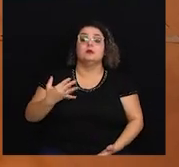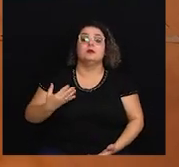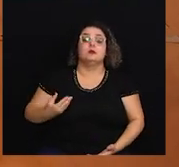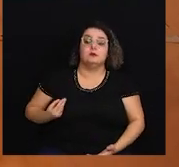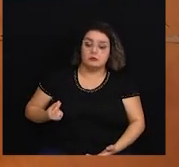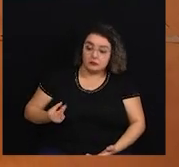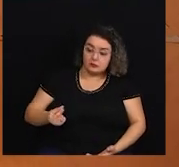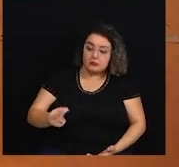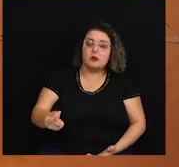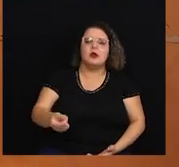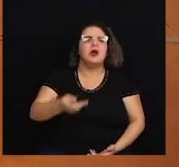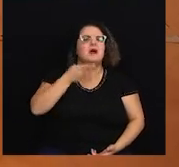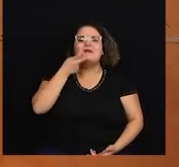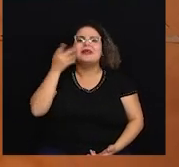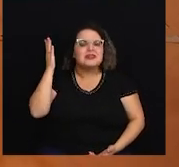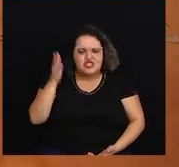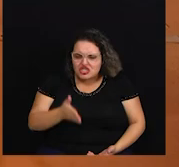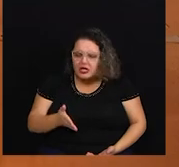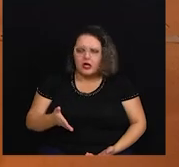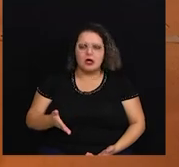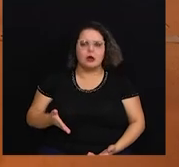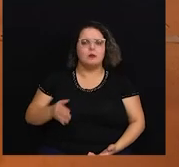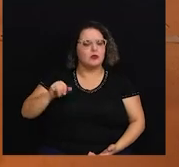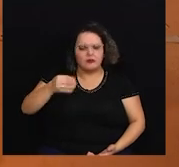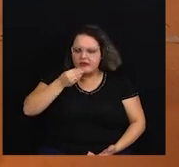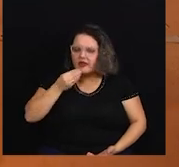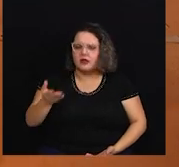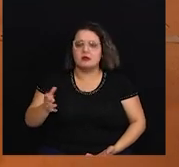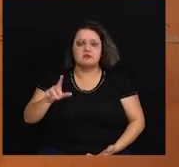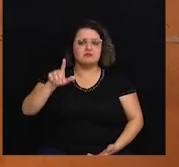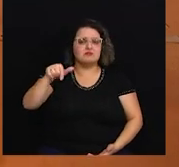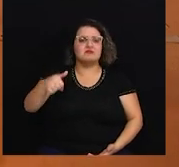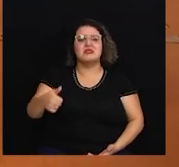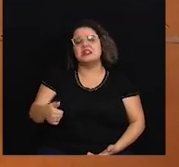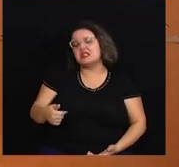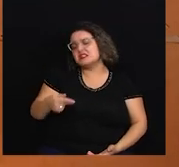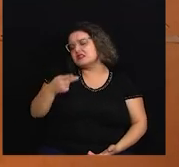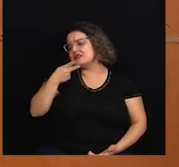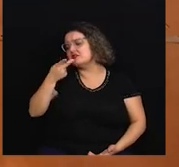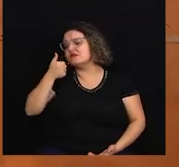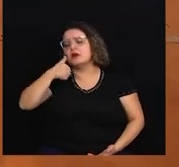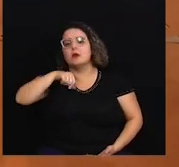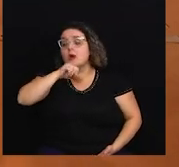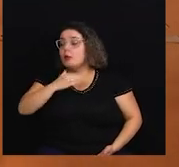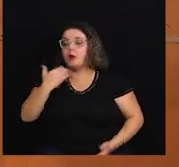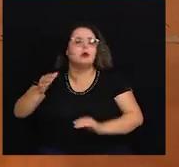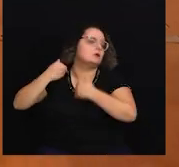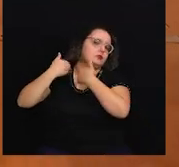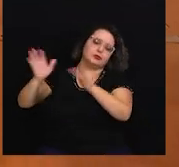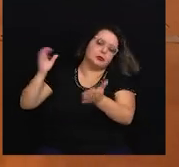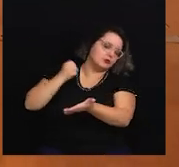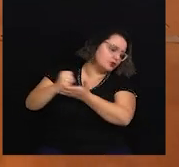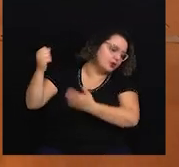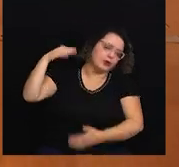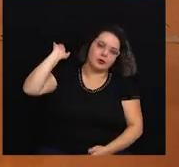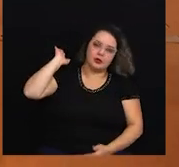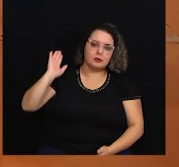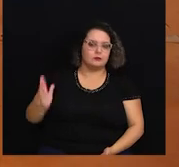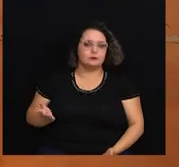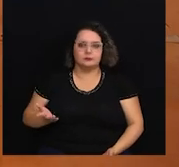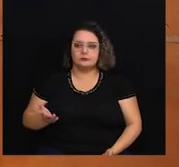a por alguém que faz tem que falar fala já e depois eu falo com meu pai morreu já foi